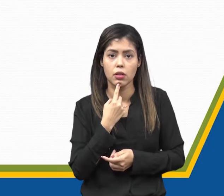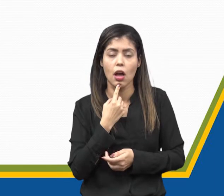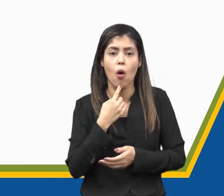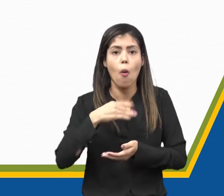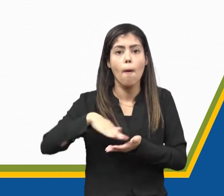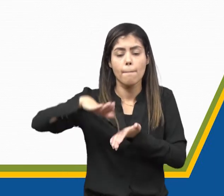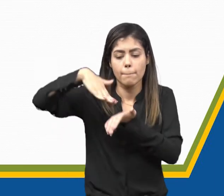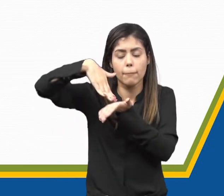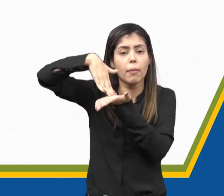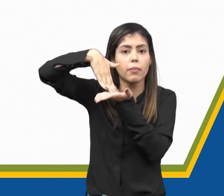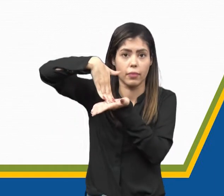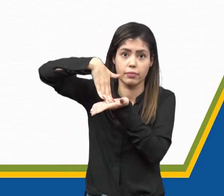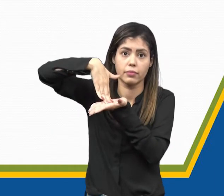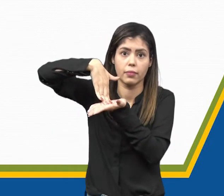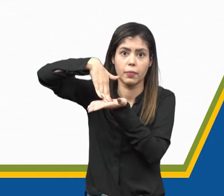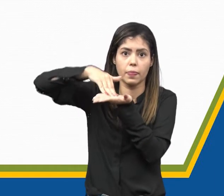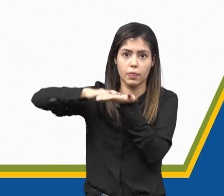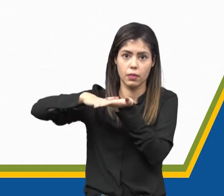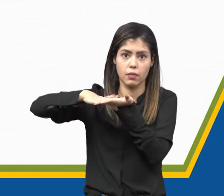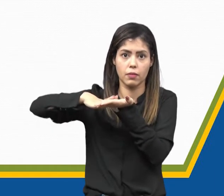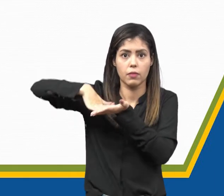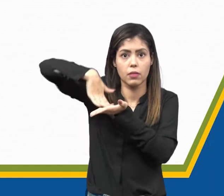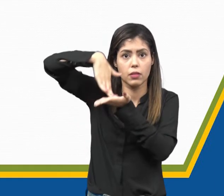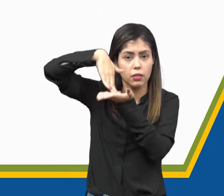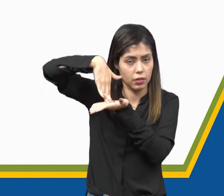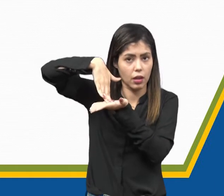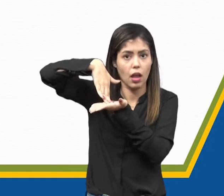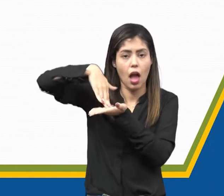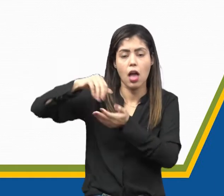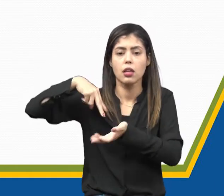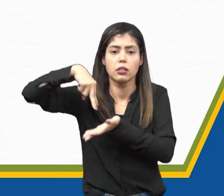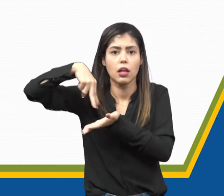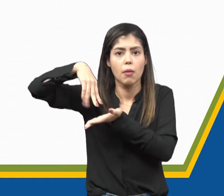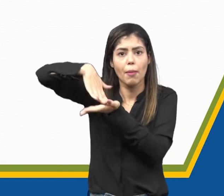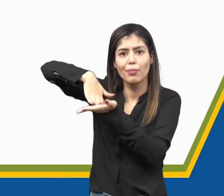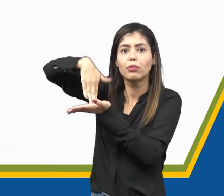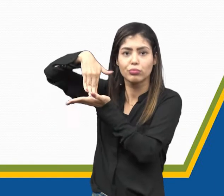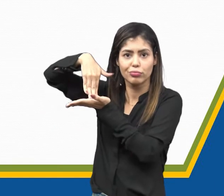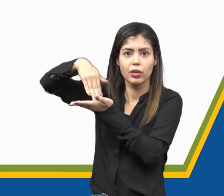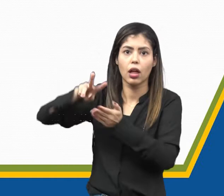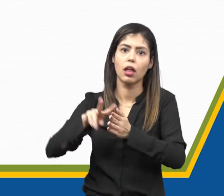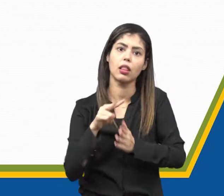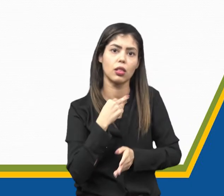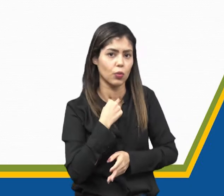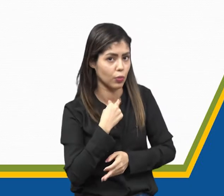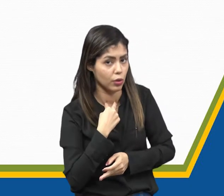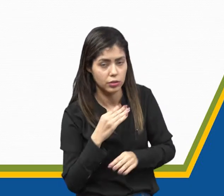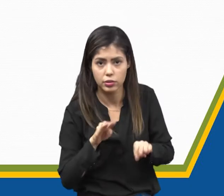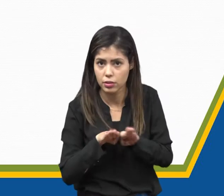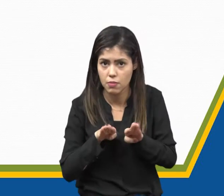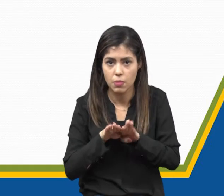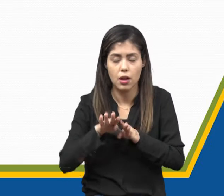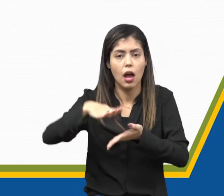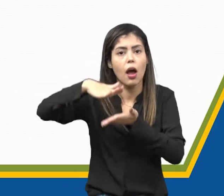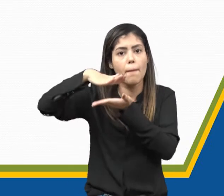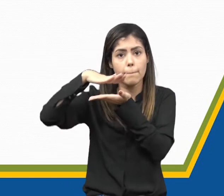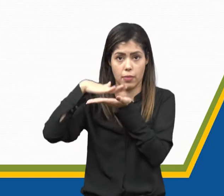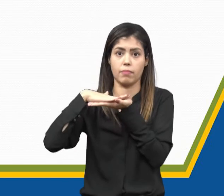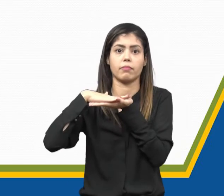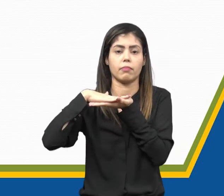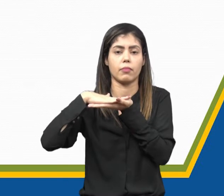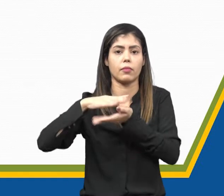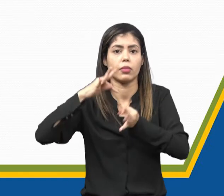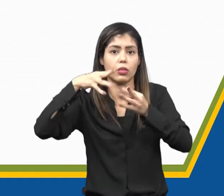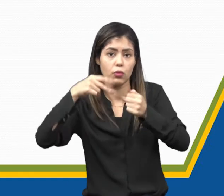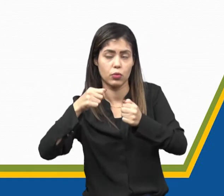planta do pé, ela não está com o pé todo no chão. Ela ficou equilibrada somente na ponta do pé. Mobilidade tem que colocar total.